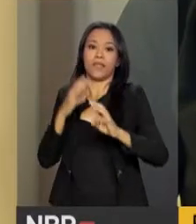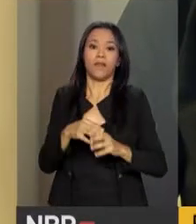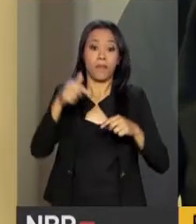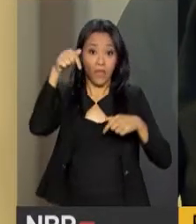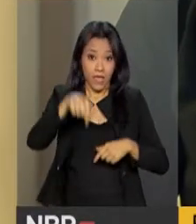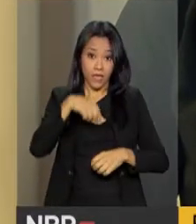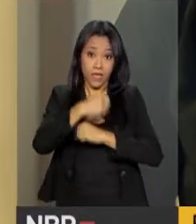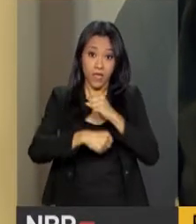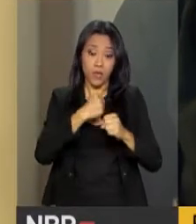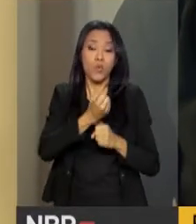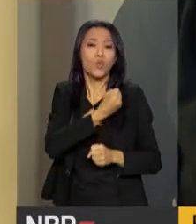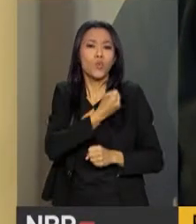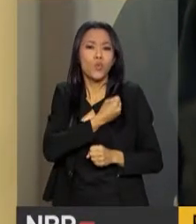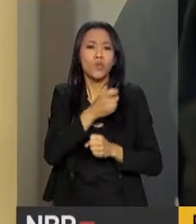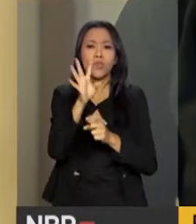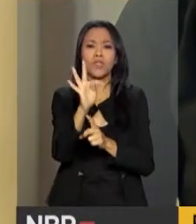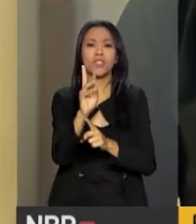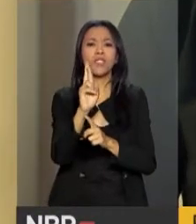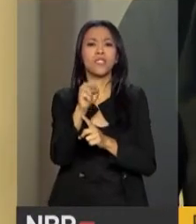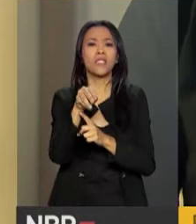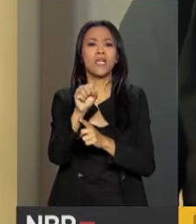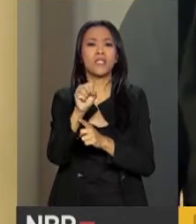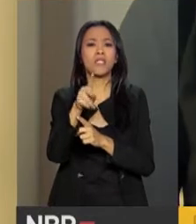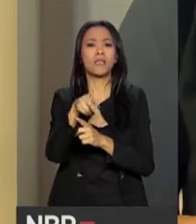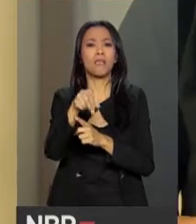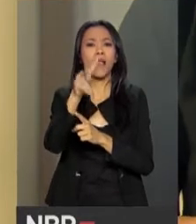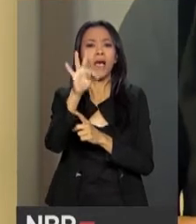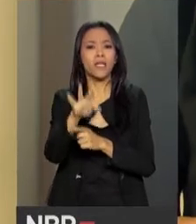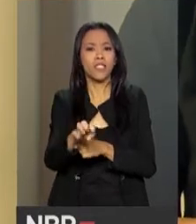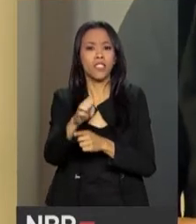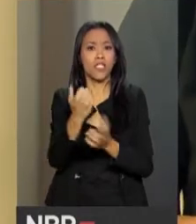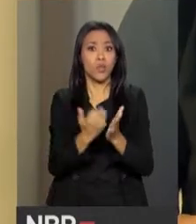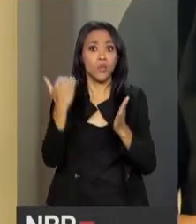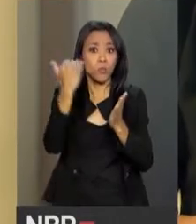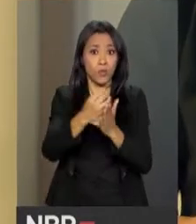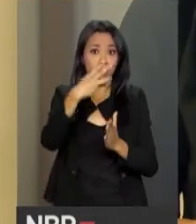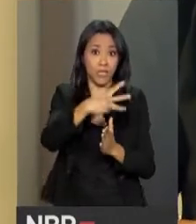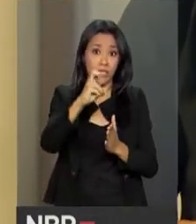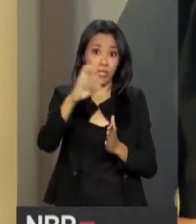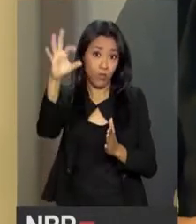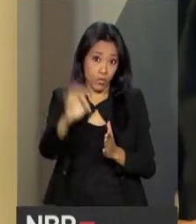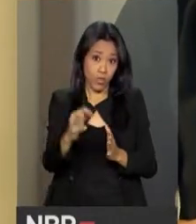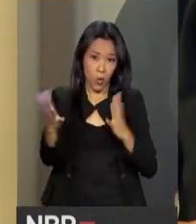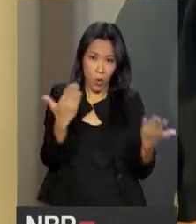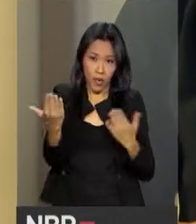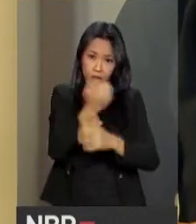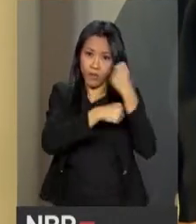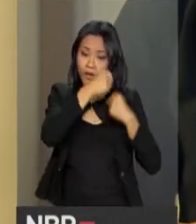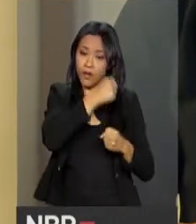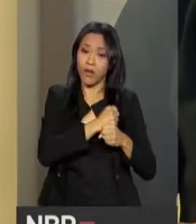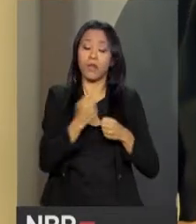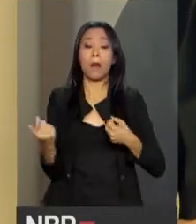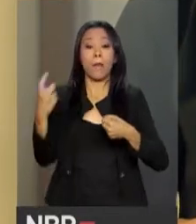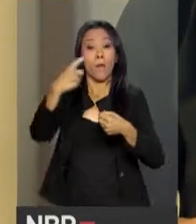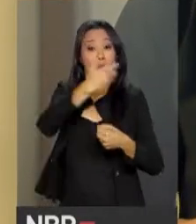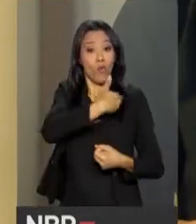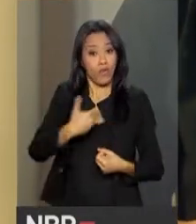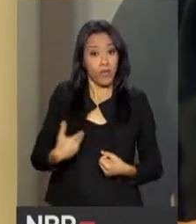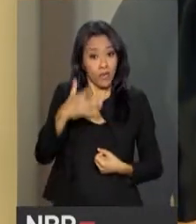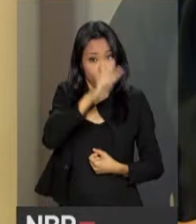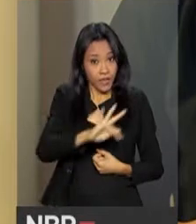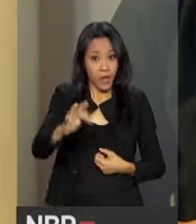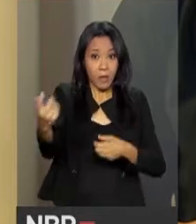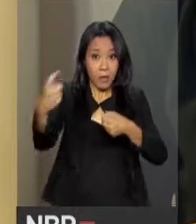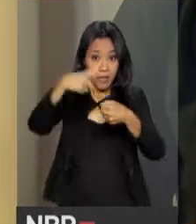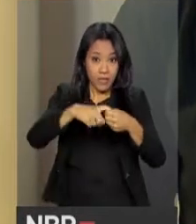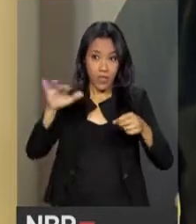o número de transplantes subiu 35% se comparado ao mesmo período do ano passado a parceria entre o governo federal e as companhias